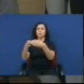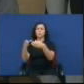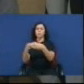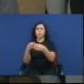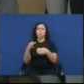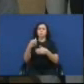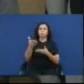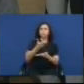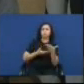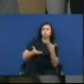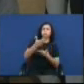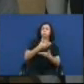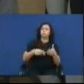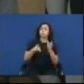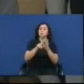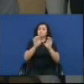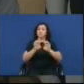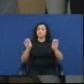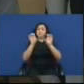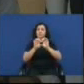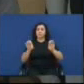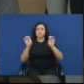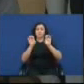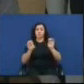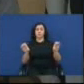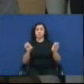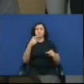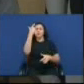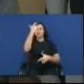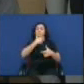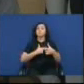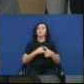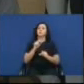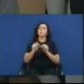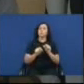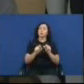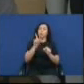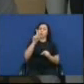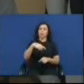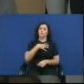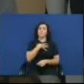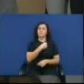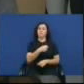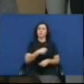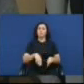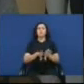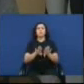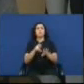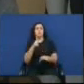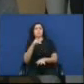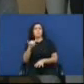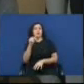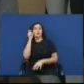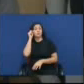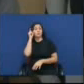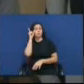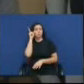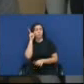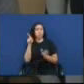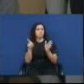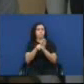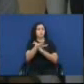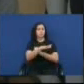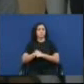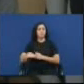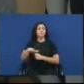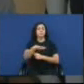de evangelização. O ser humano é simultaneamente filho e pai da cultura onde está